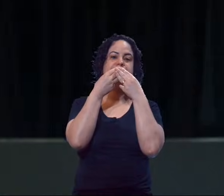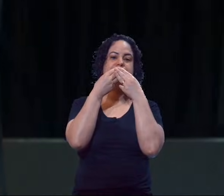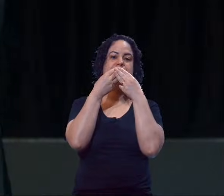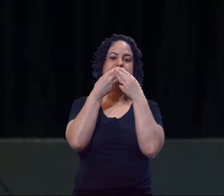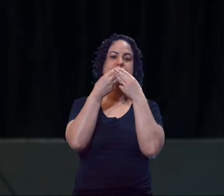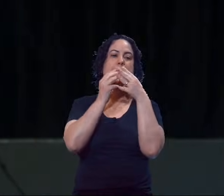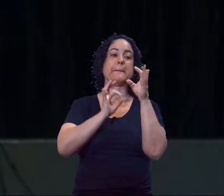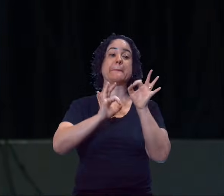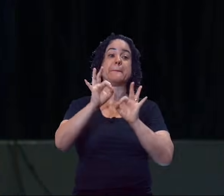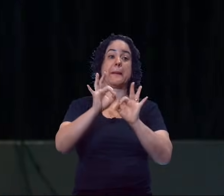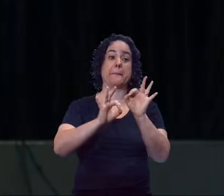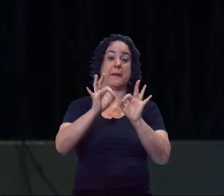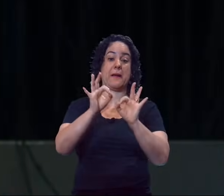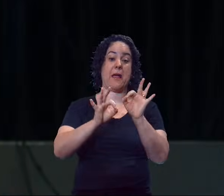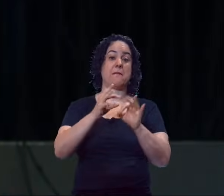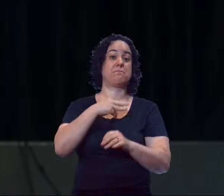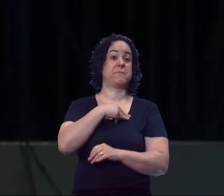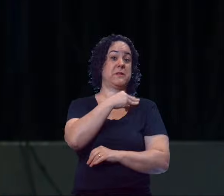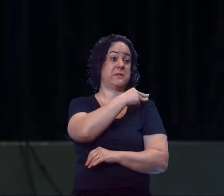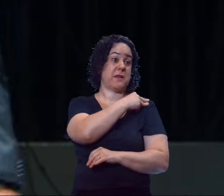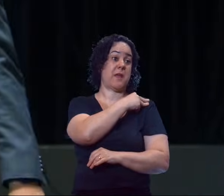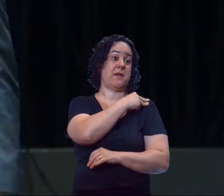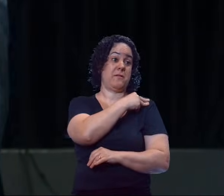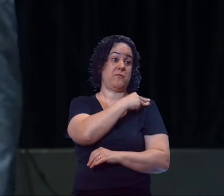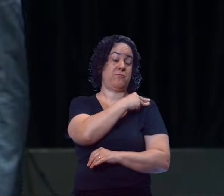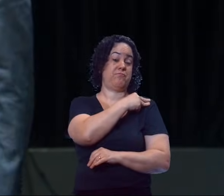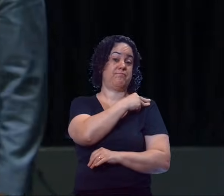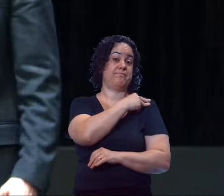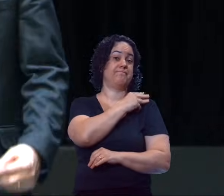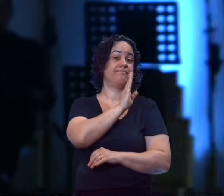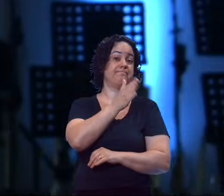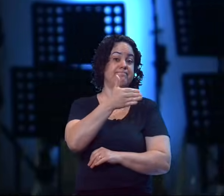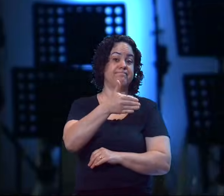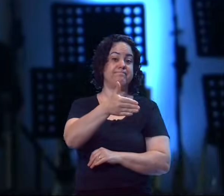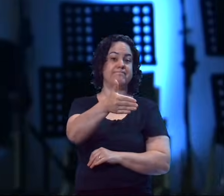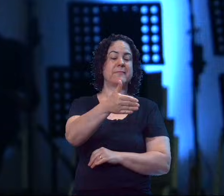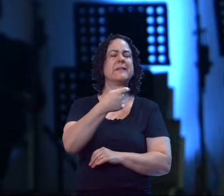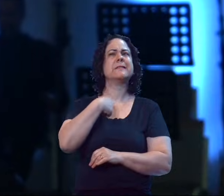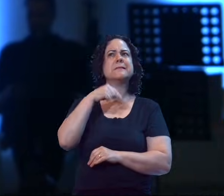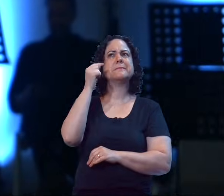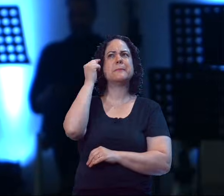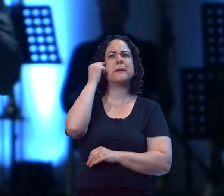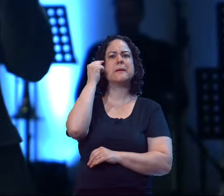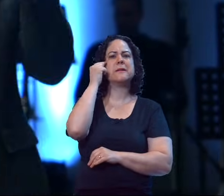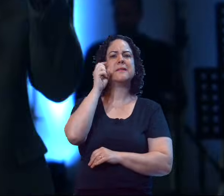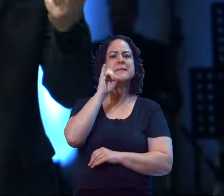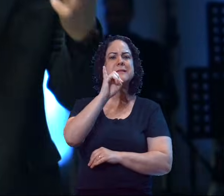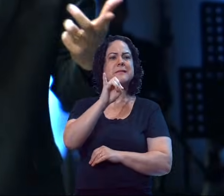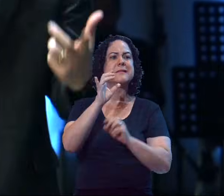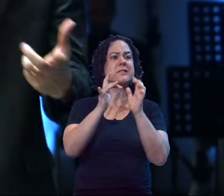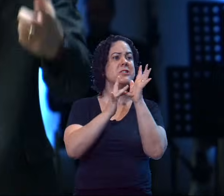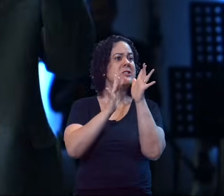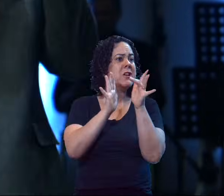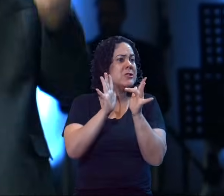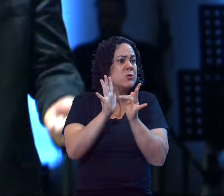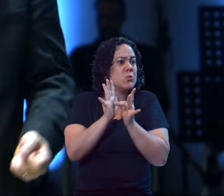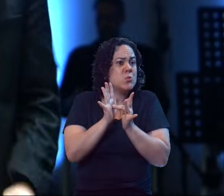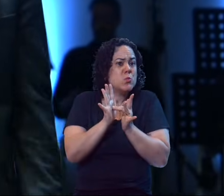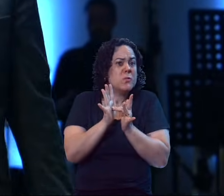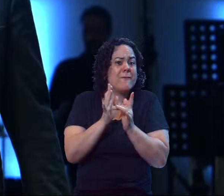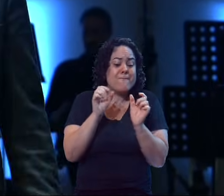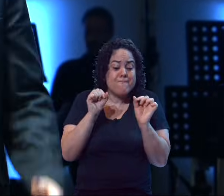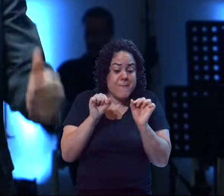se preparar para o ministério que Deus tinha para ele. Agora eu fico pensando, se Jesus, que é